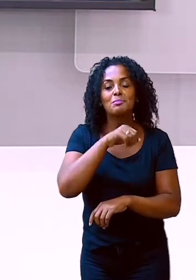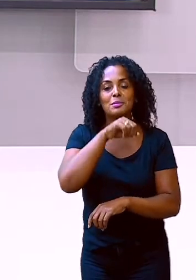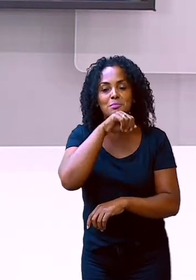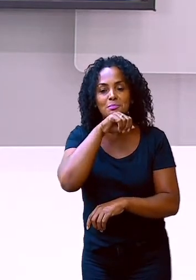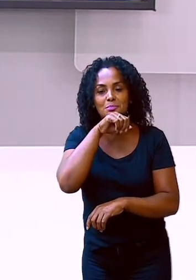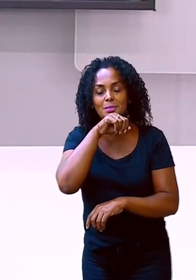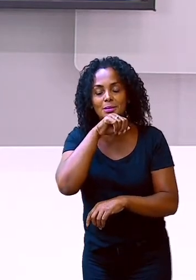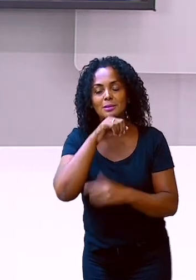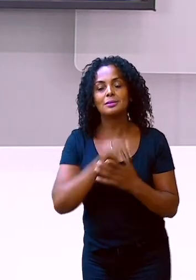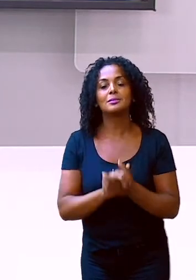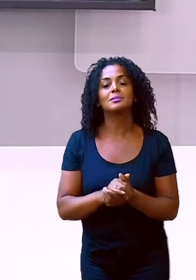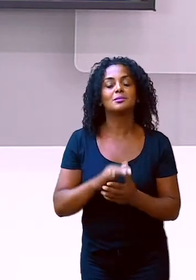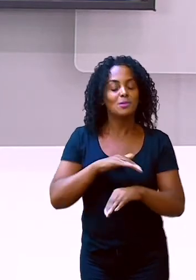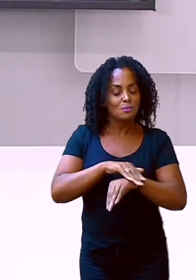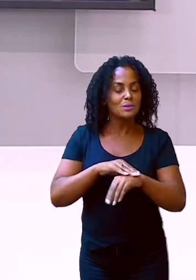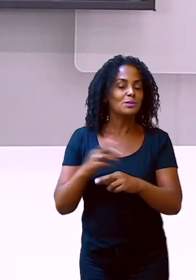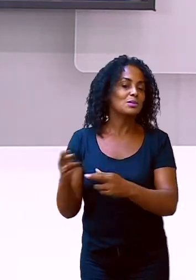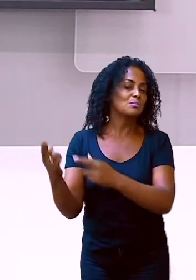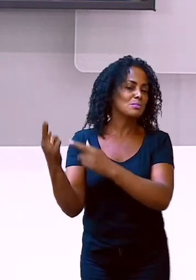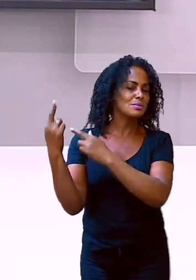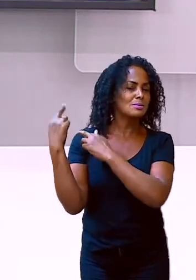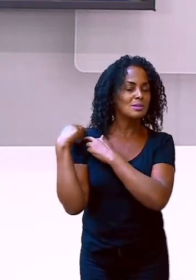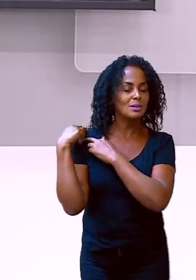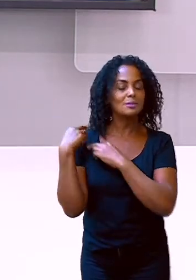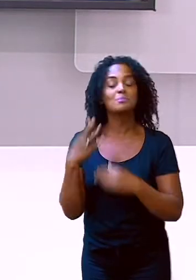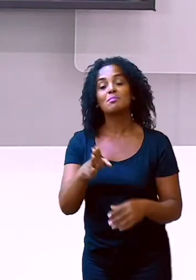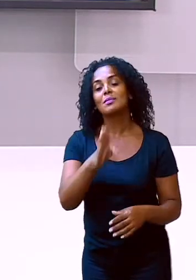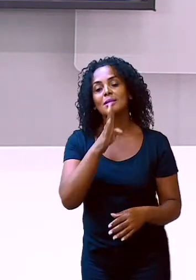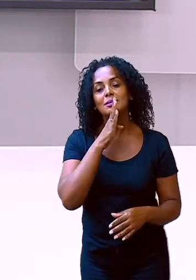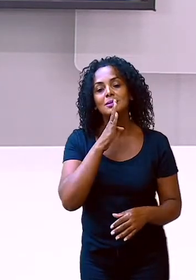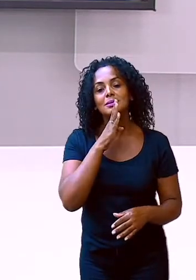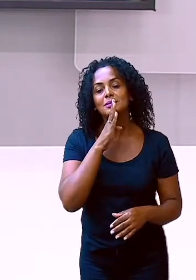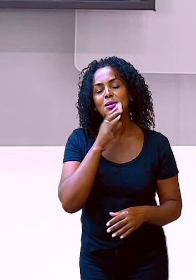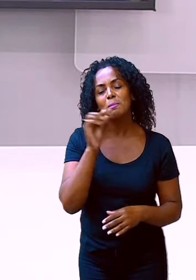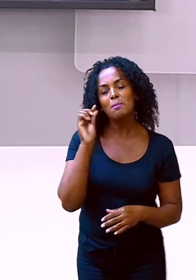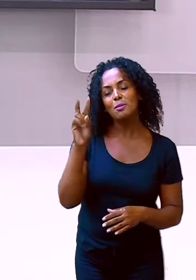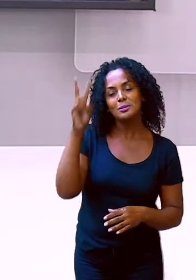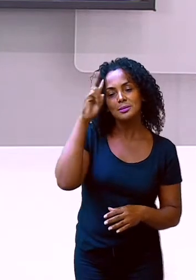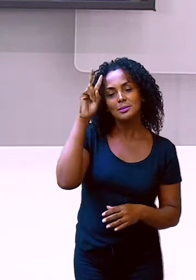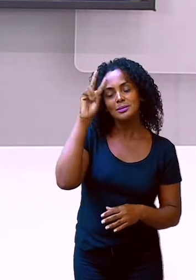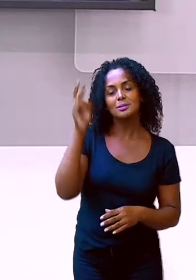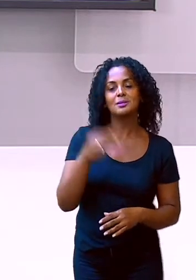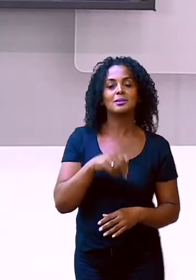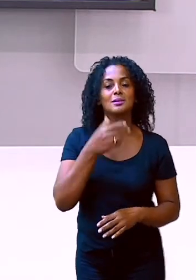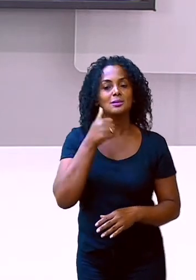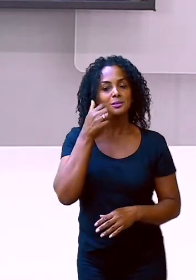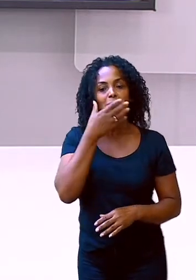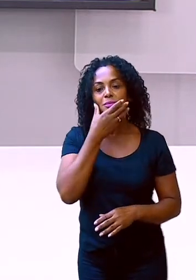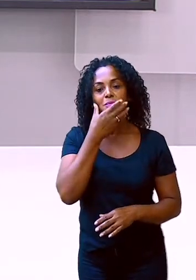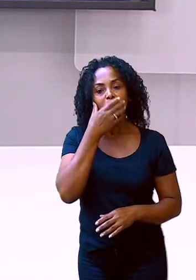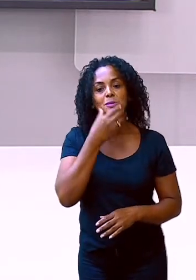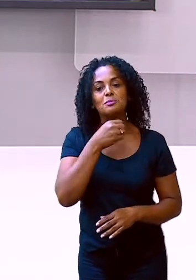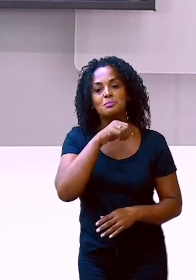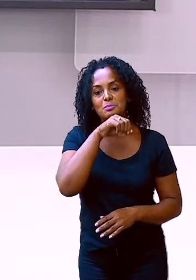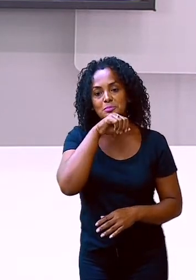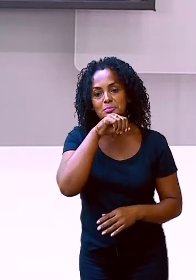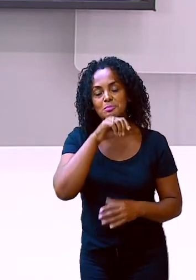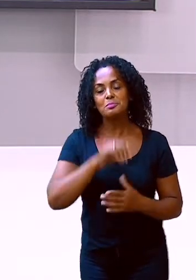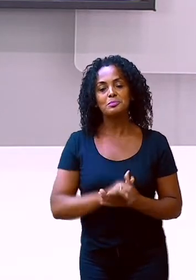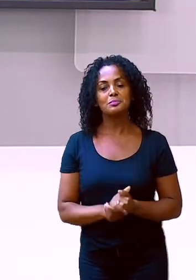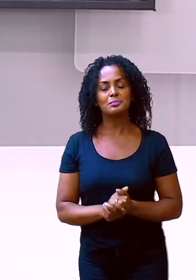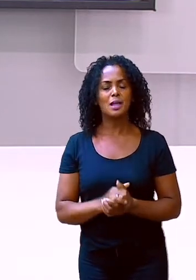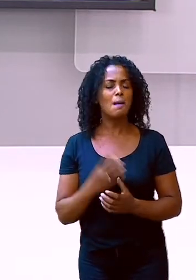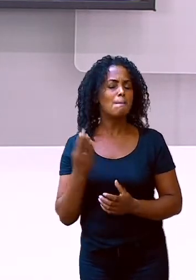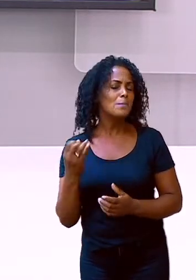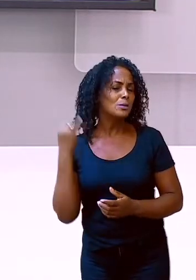com o seu responsável? Conheceu um pouco da história do seu bairro? Muito bem, é muito importante